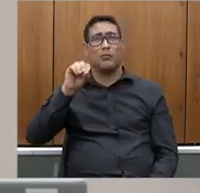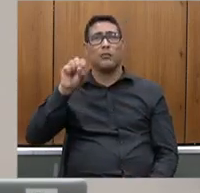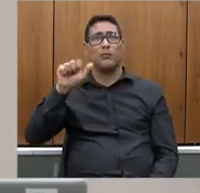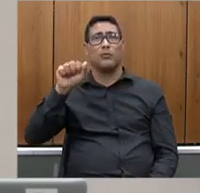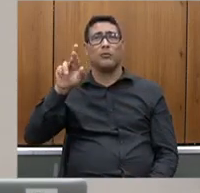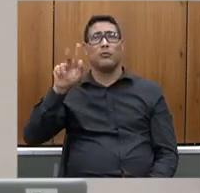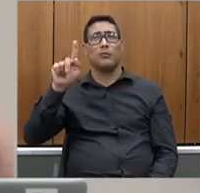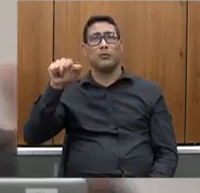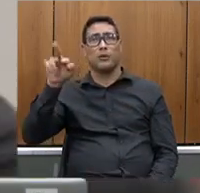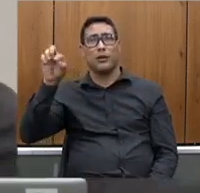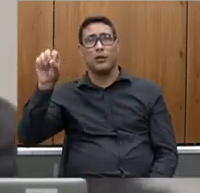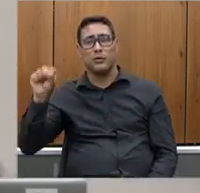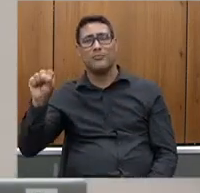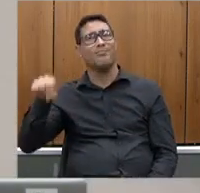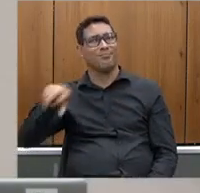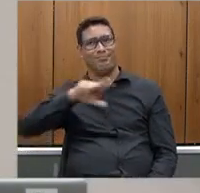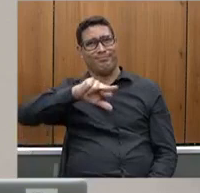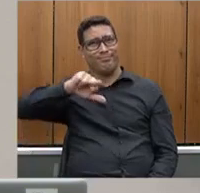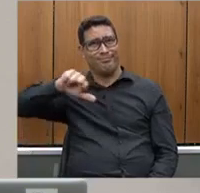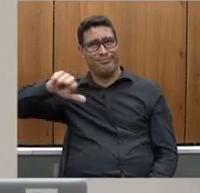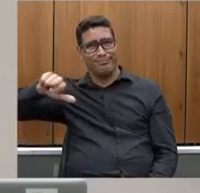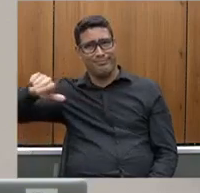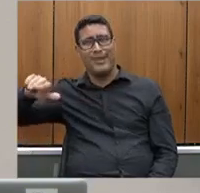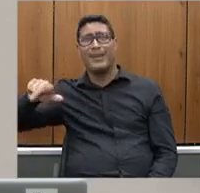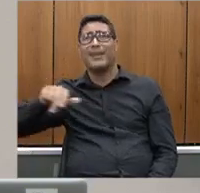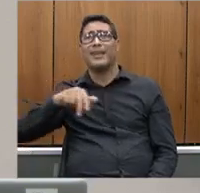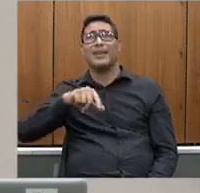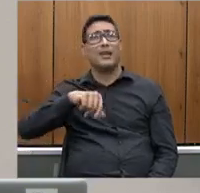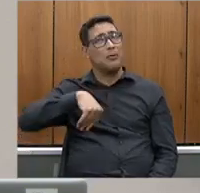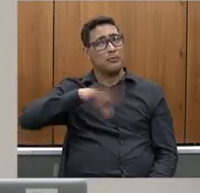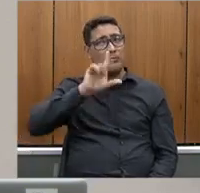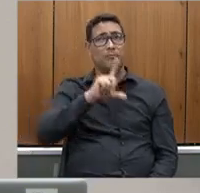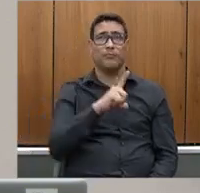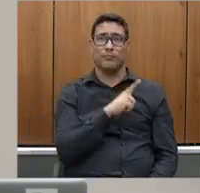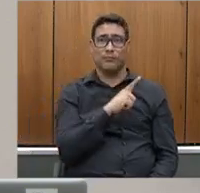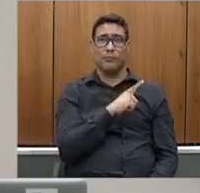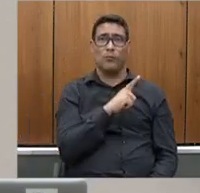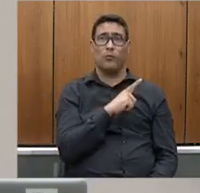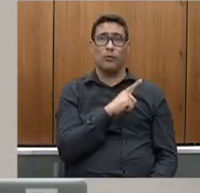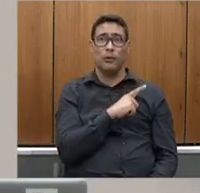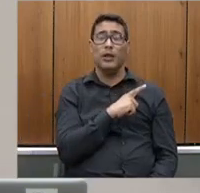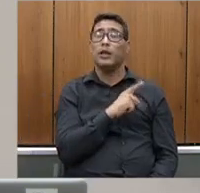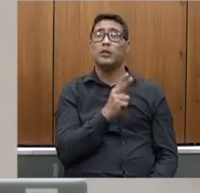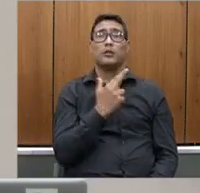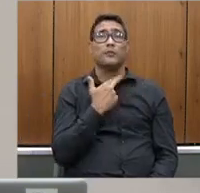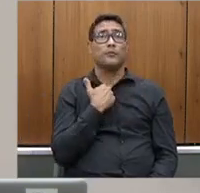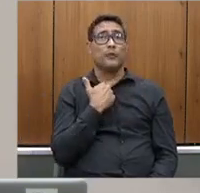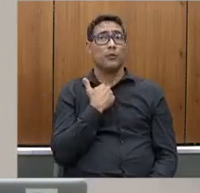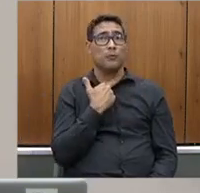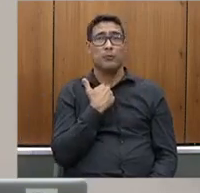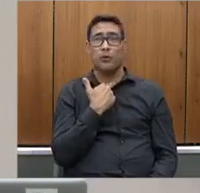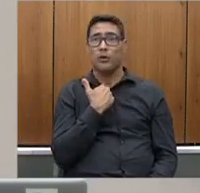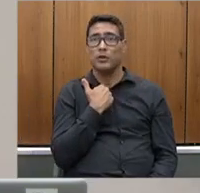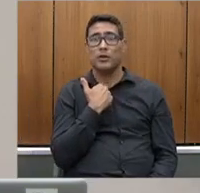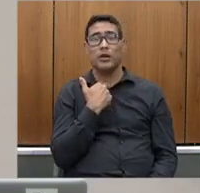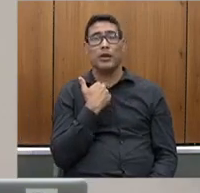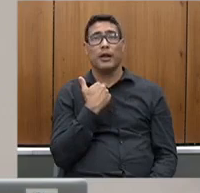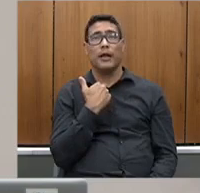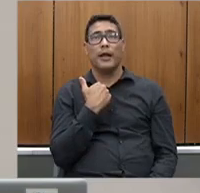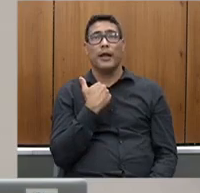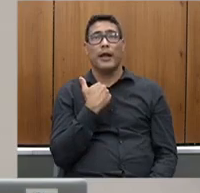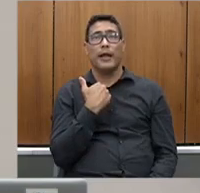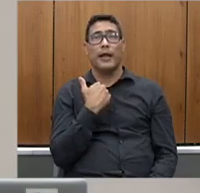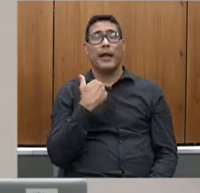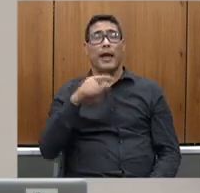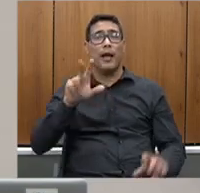que são os que estão mais né no policiamento operacional nós não podemos deixar sobre os ombros dele